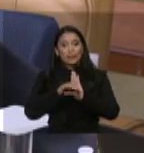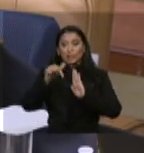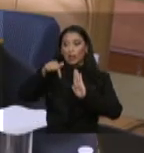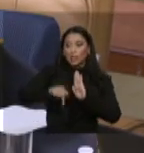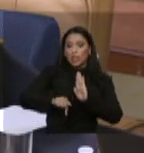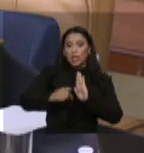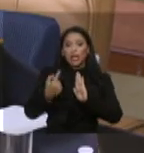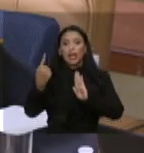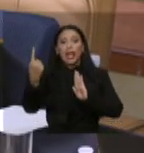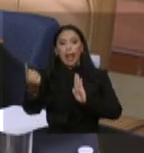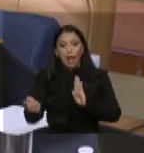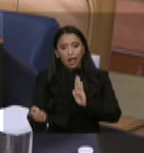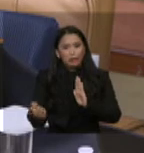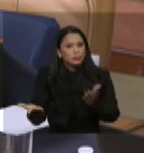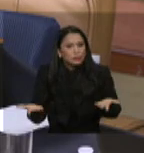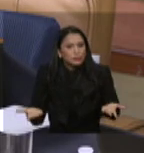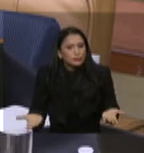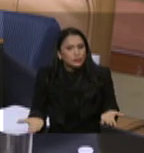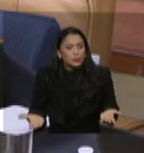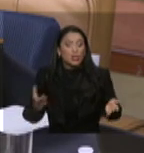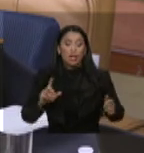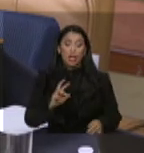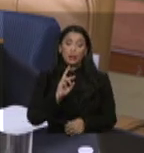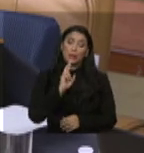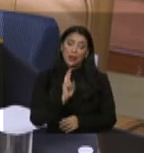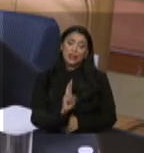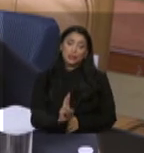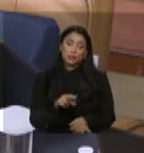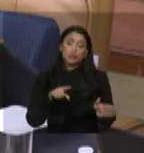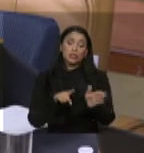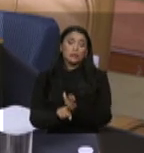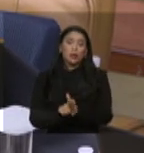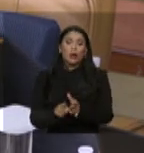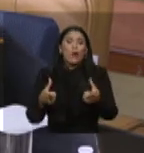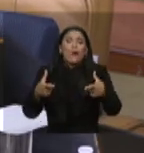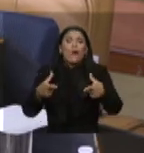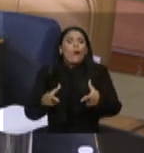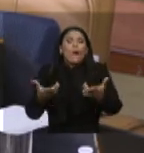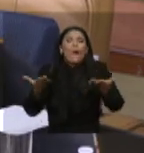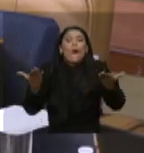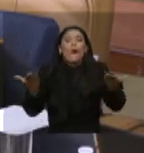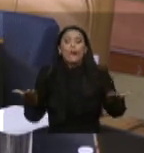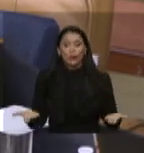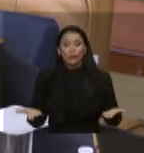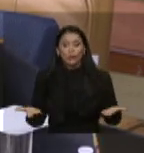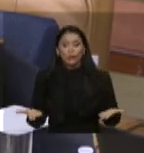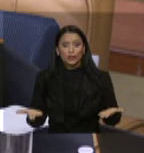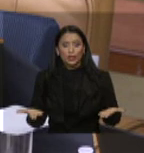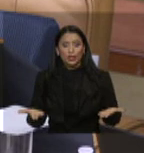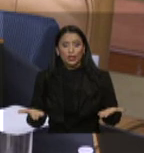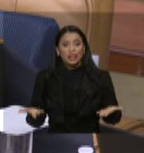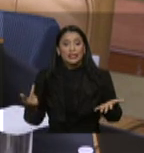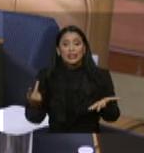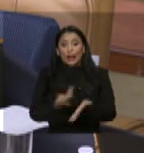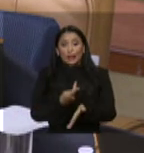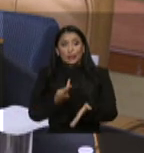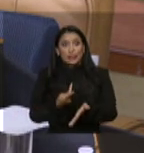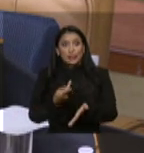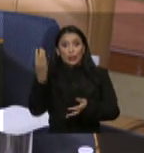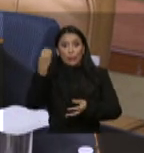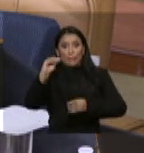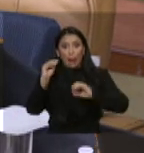por provedores da internet no exterior é a pergunta onde onde efetivamente esse conteúdo está sendo